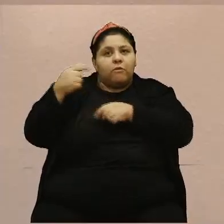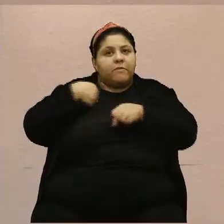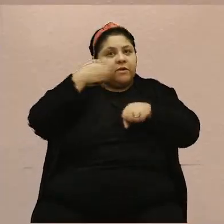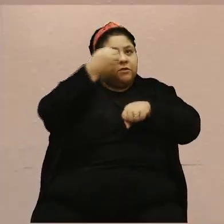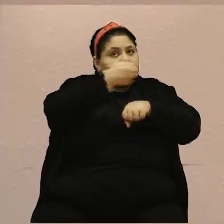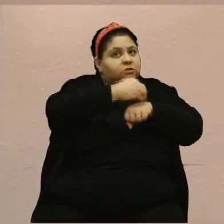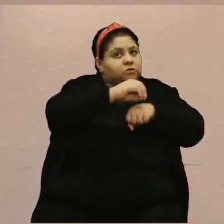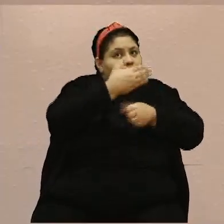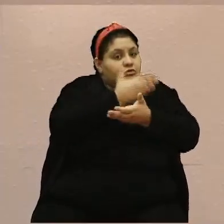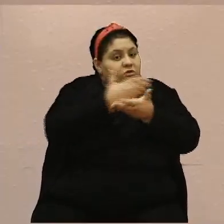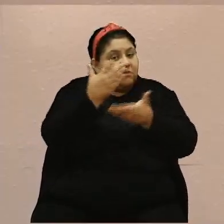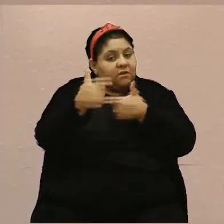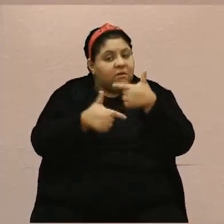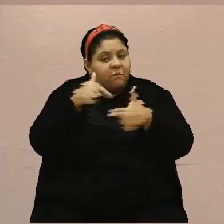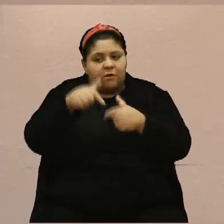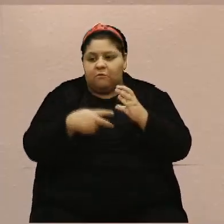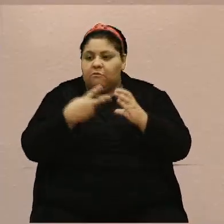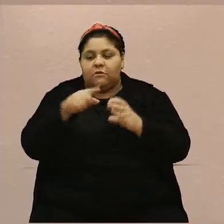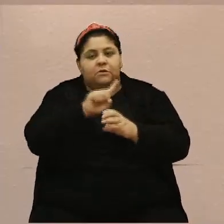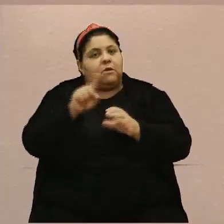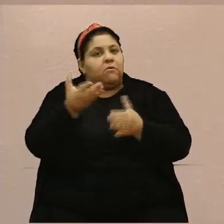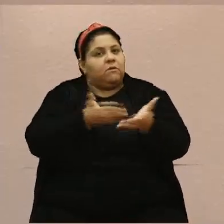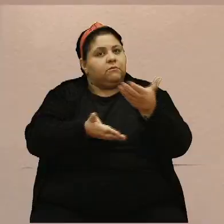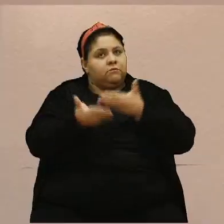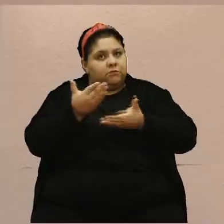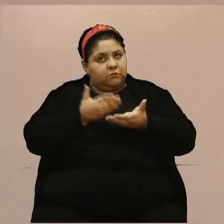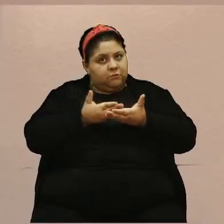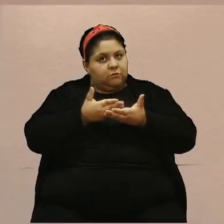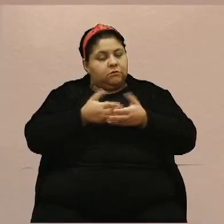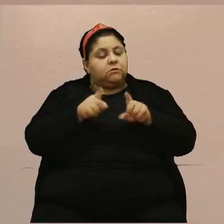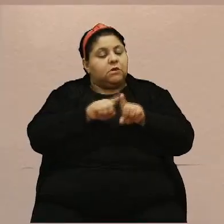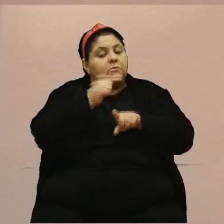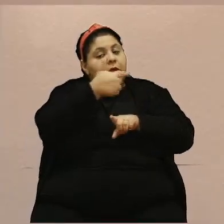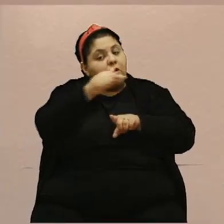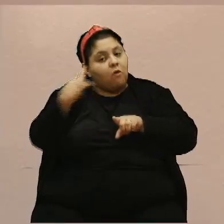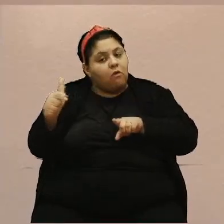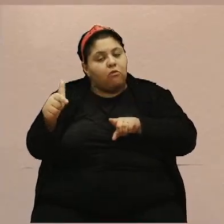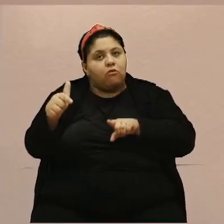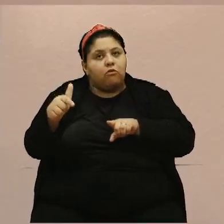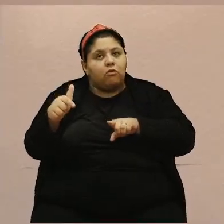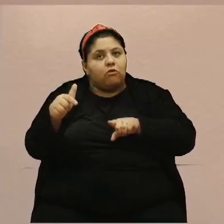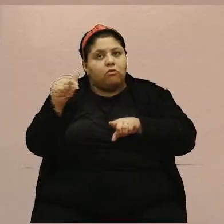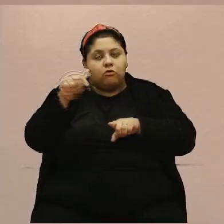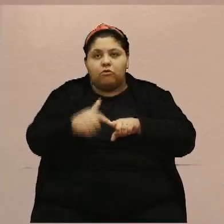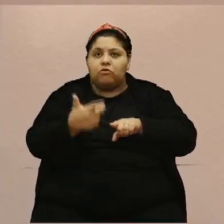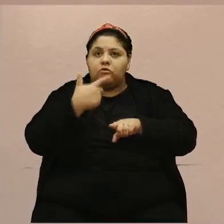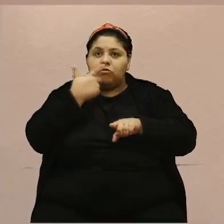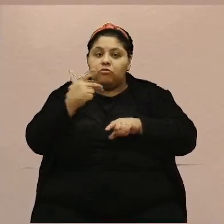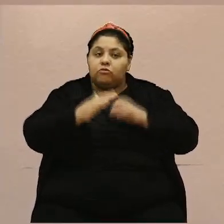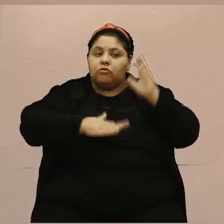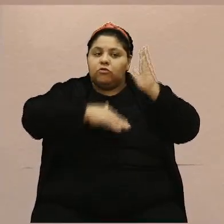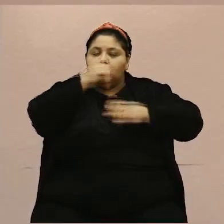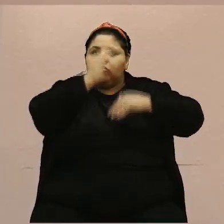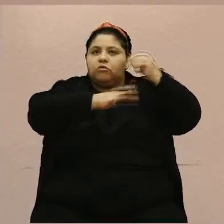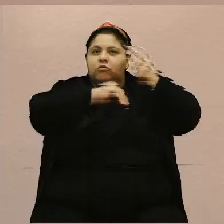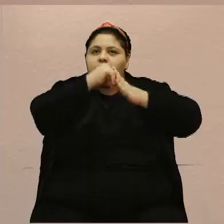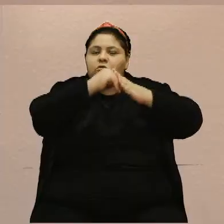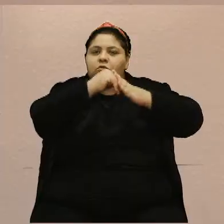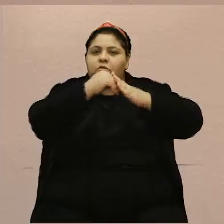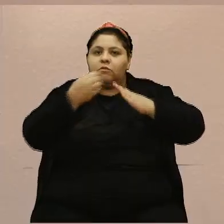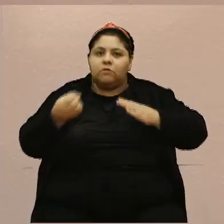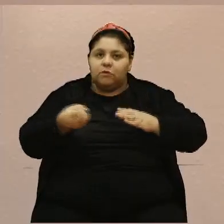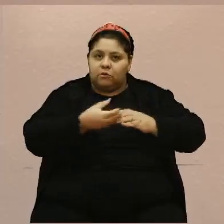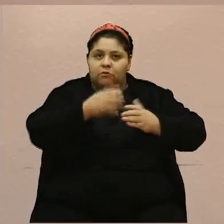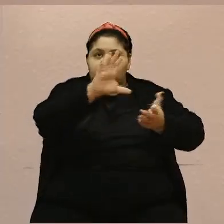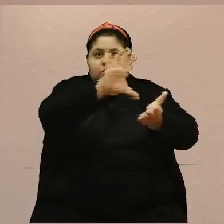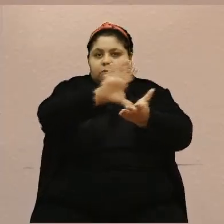na Câmara de Vereadores e não foi atendida. Fora outras situações que nem estamos falando de construção de novas